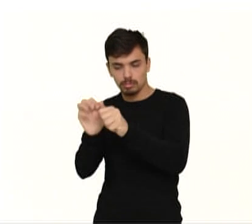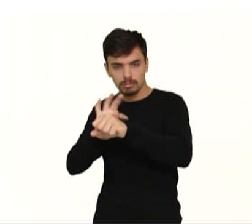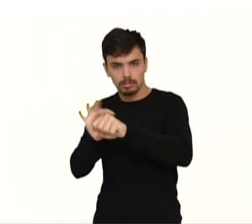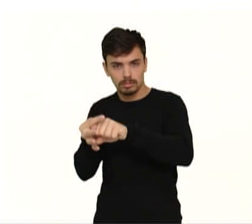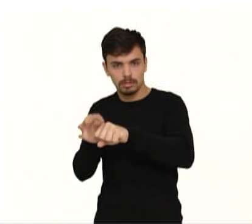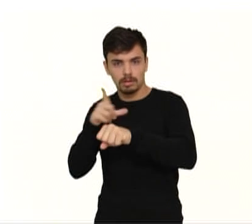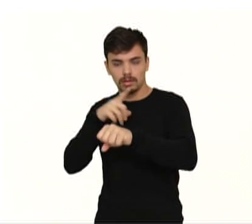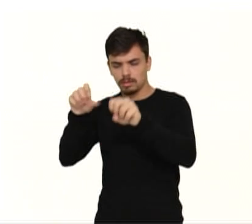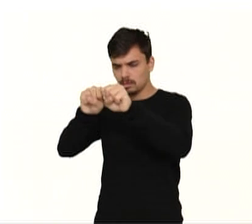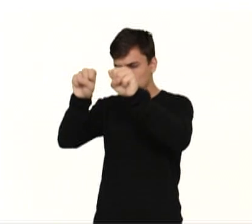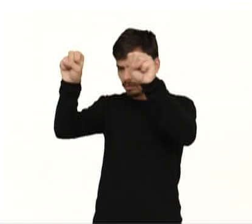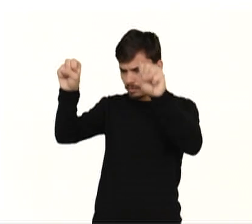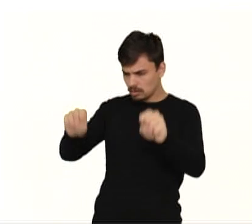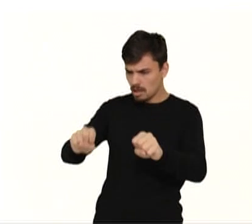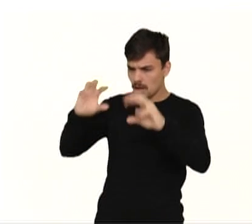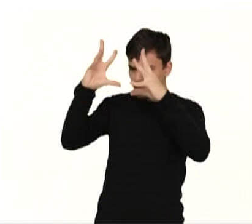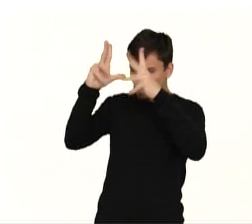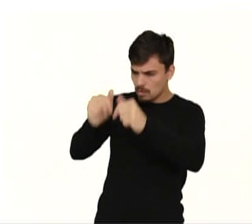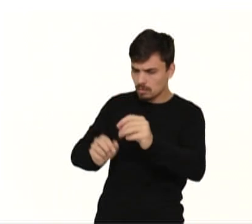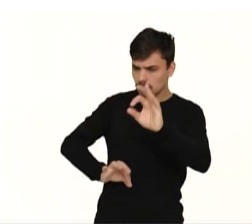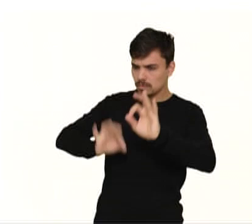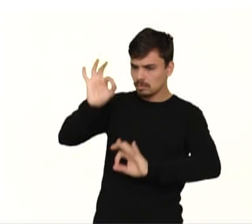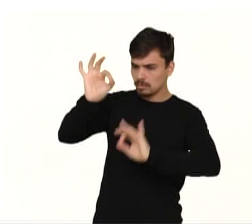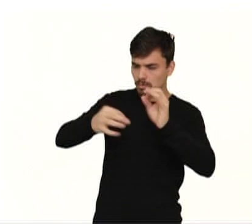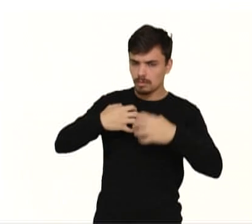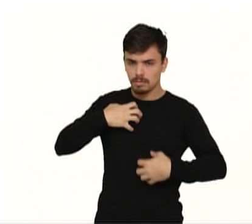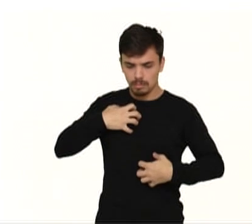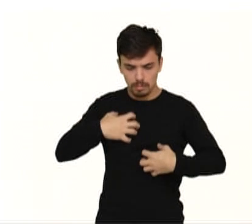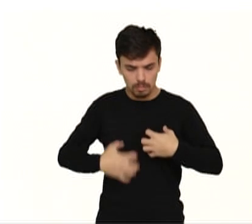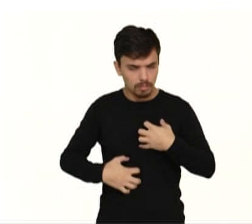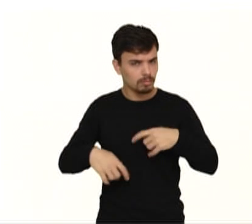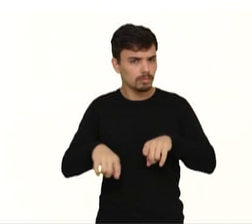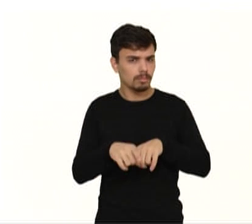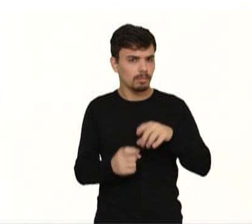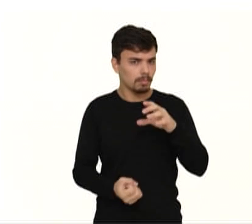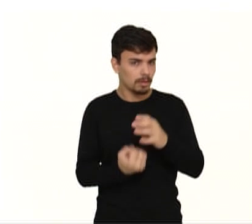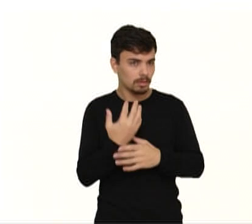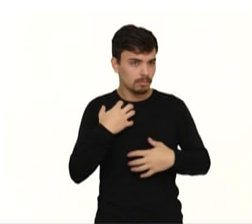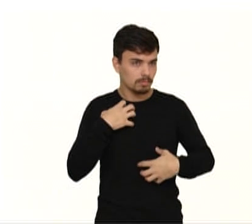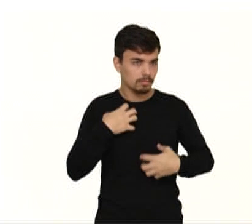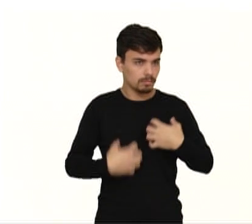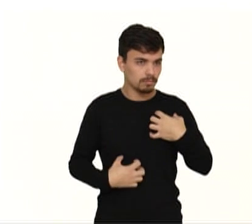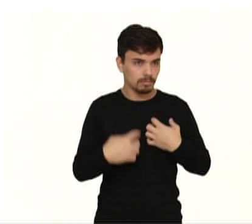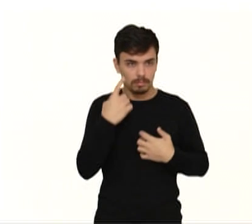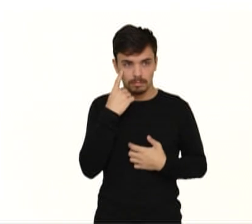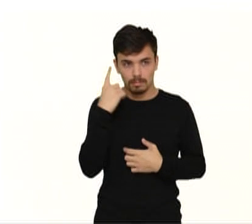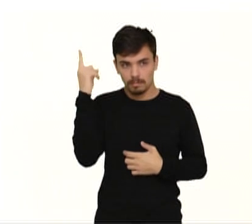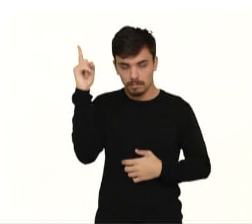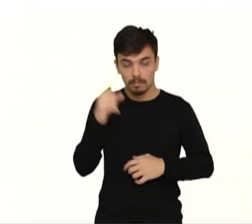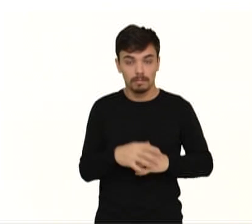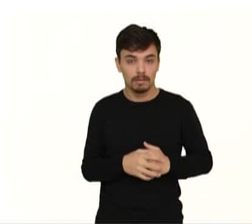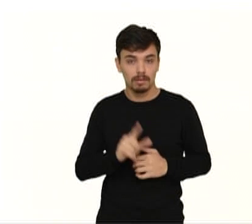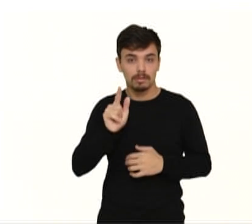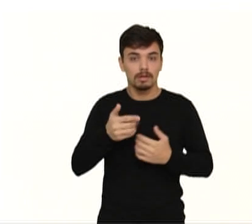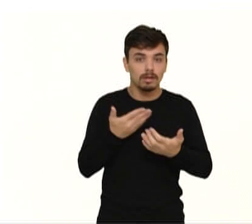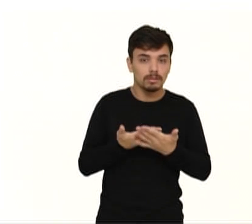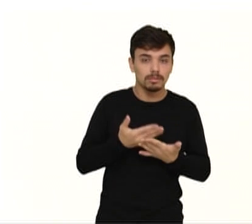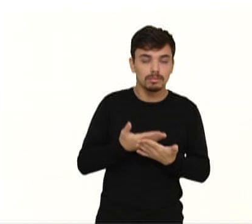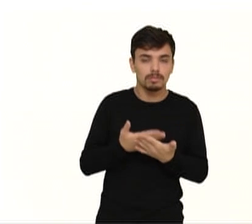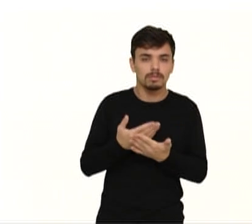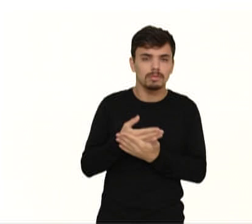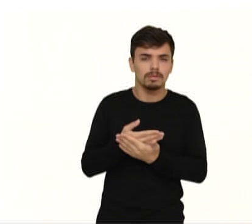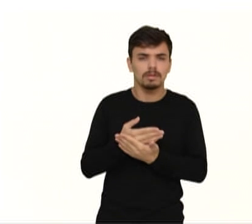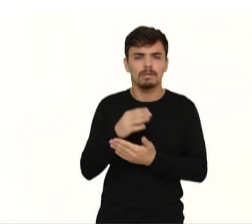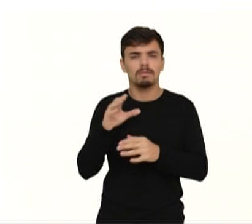formar um sistema, todos os sistemas do organismo acabam formando o organismo, tá? Então, até aqui a gente estudou, quando falava